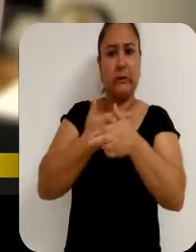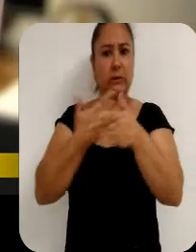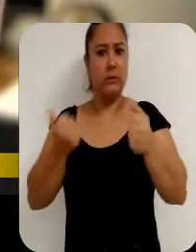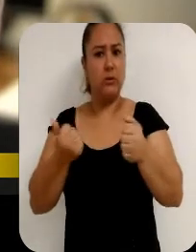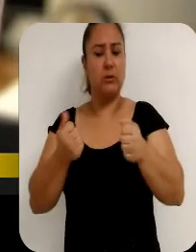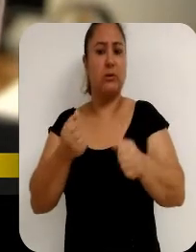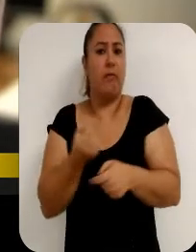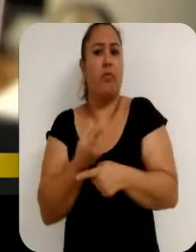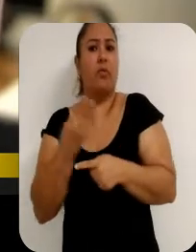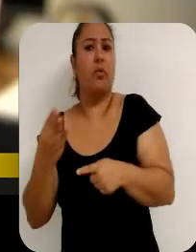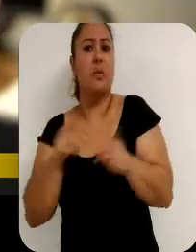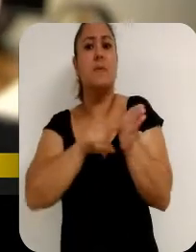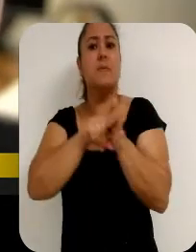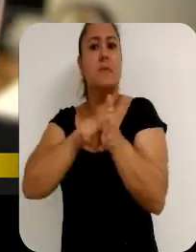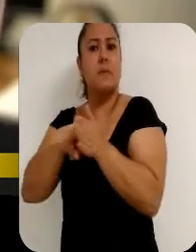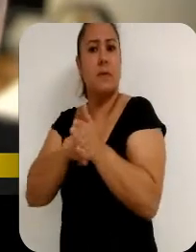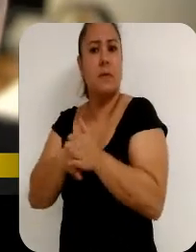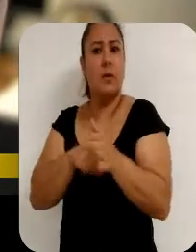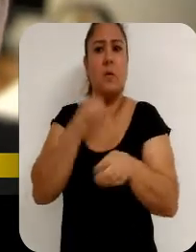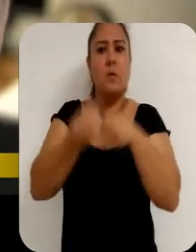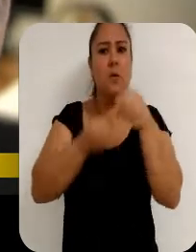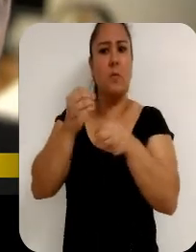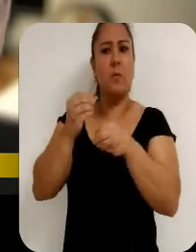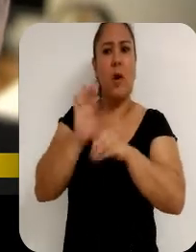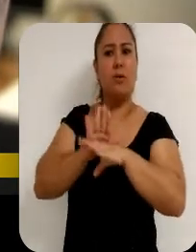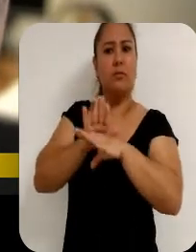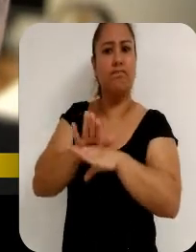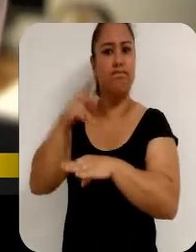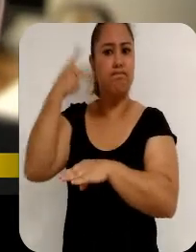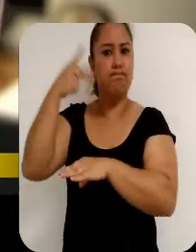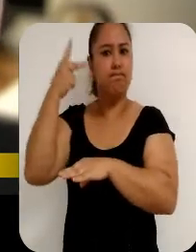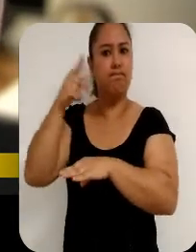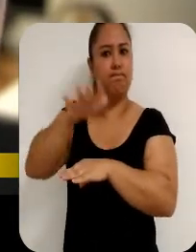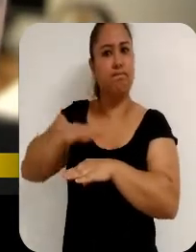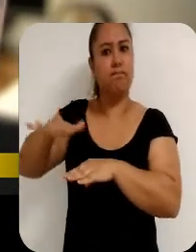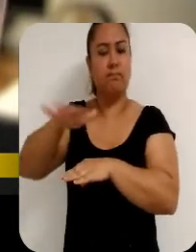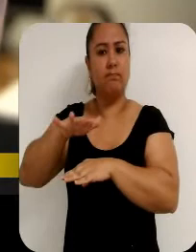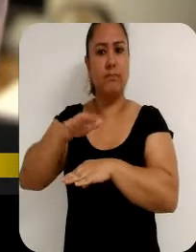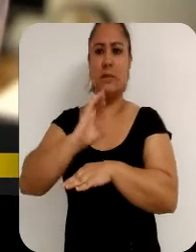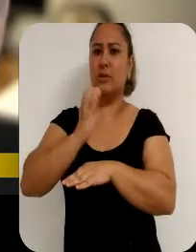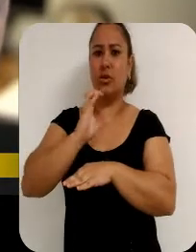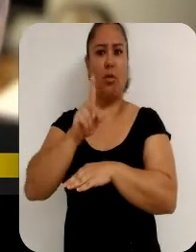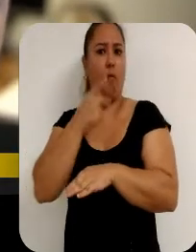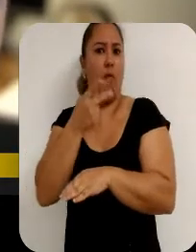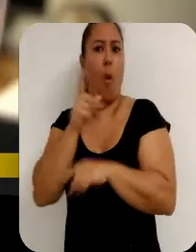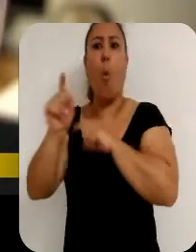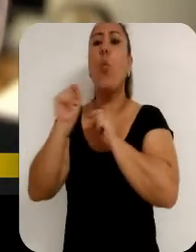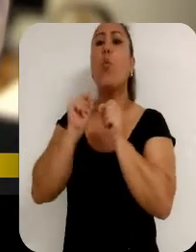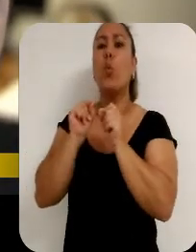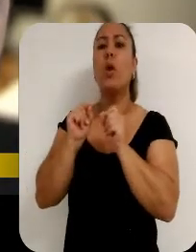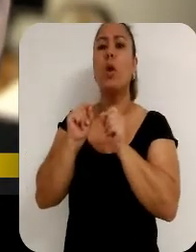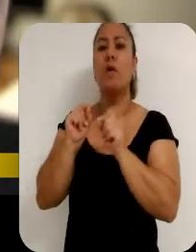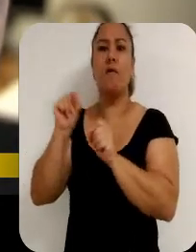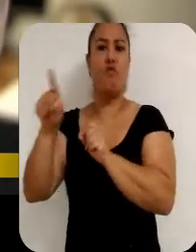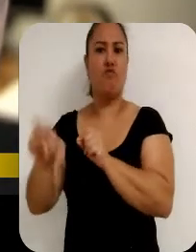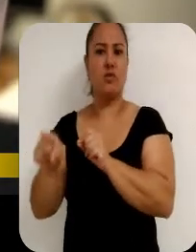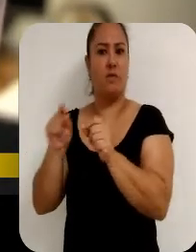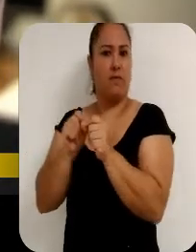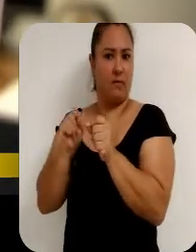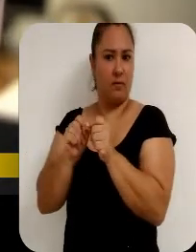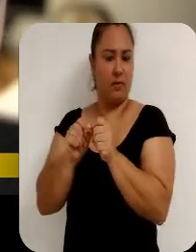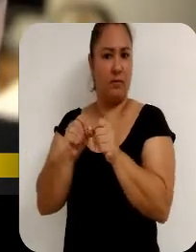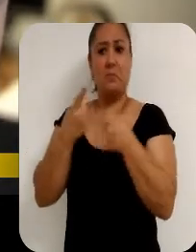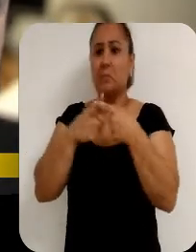decidirem o que é importante ou não. Cientistas raramente dizem o que tem que ser feito, mas a gente dá a informação para poder tomar esse tipo de